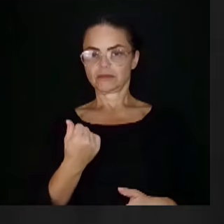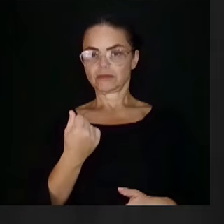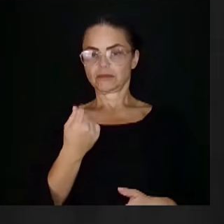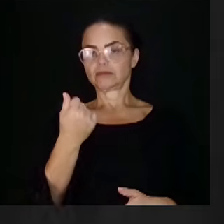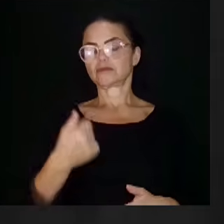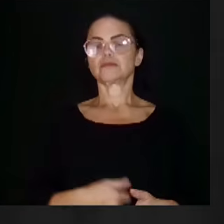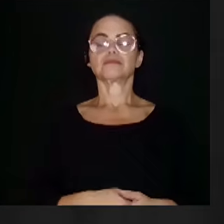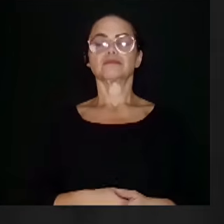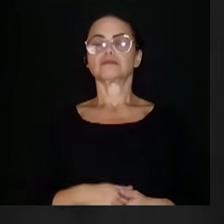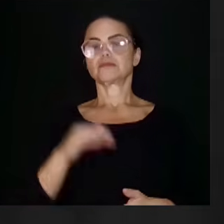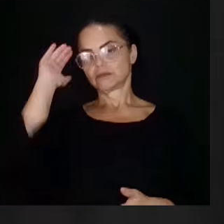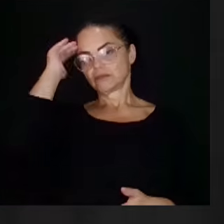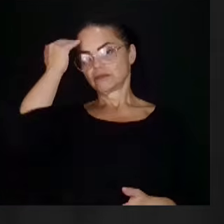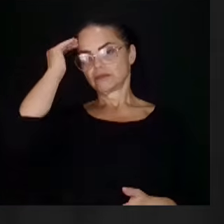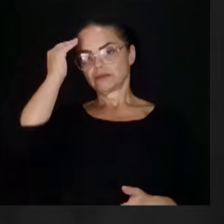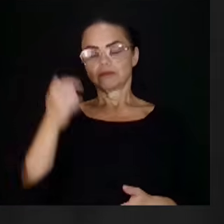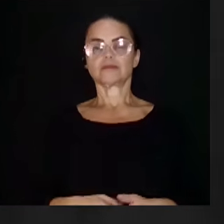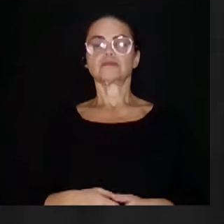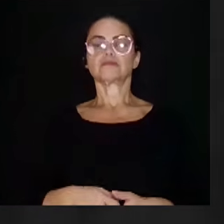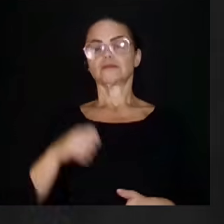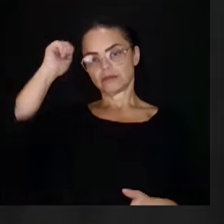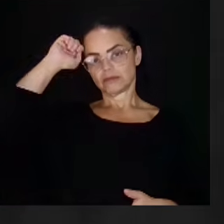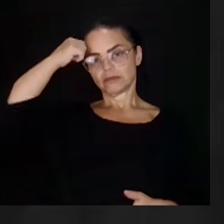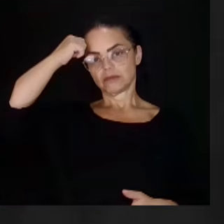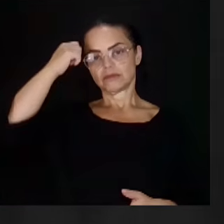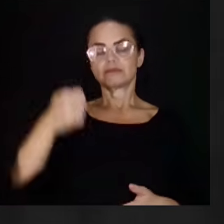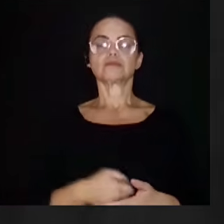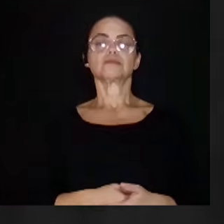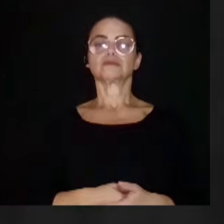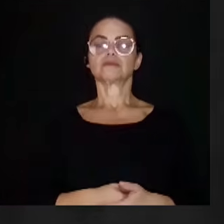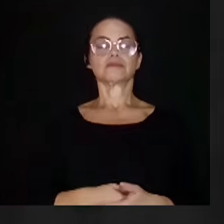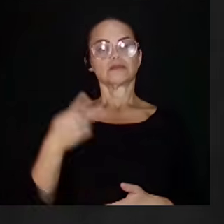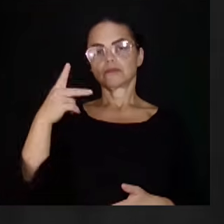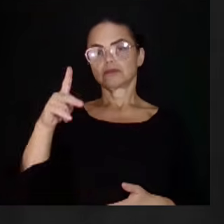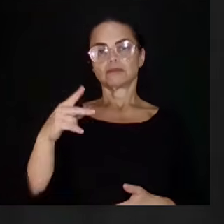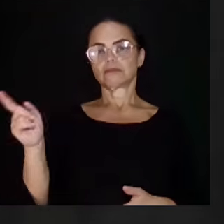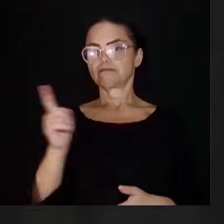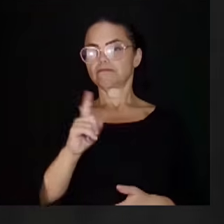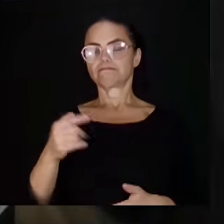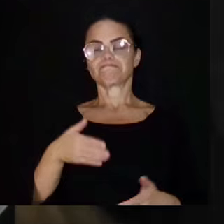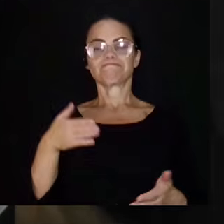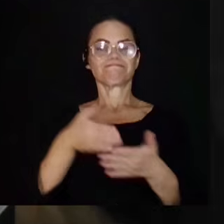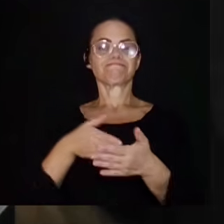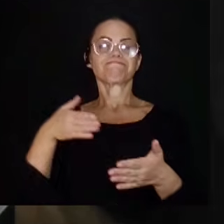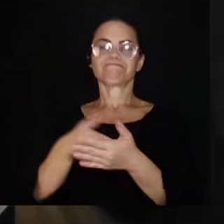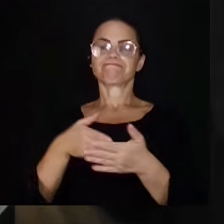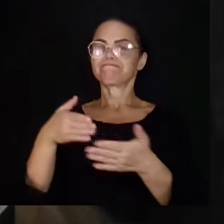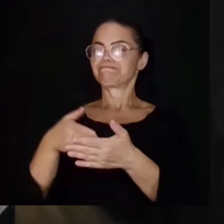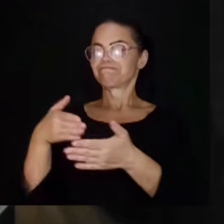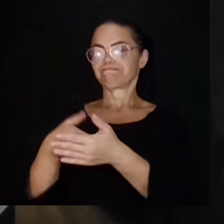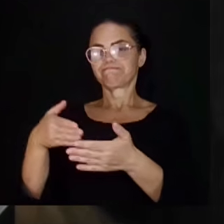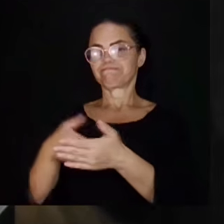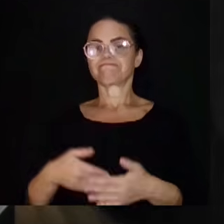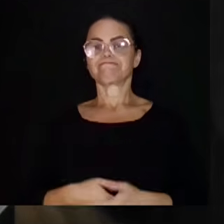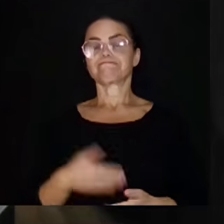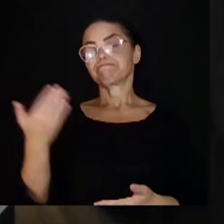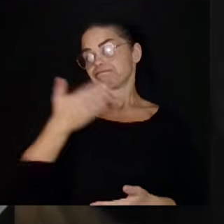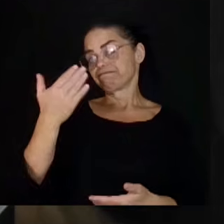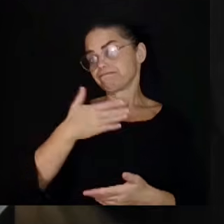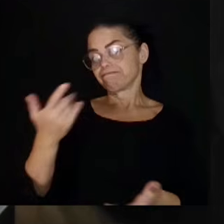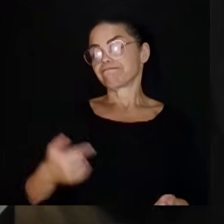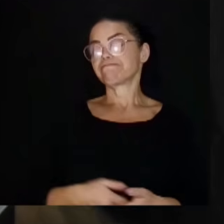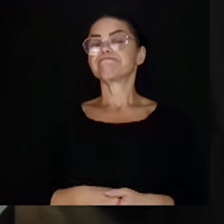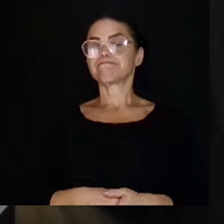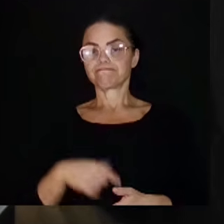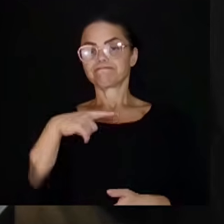enquanto uma pessoa preta, o que é seu não é seu. Tem as barreiras, por muitas vezes invisíveis, mas estão lá. Invisíveis, porque você tem família para